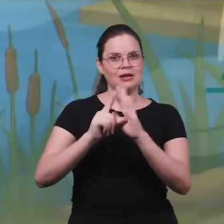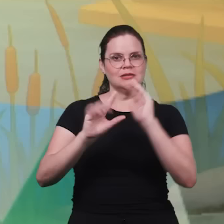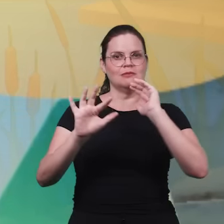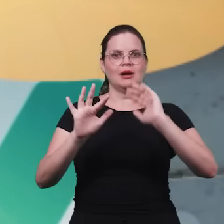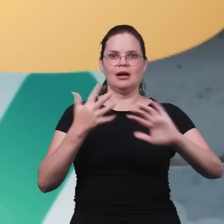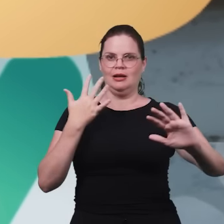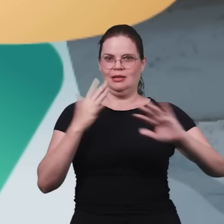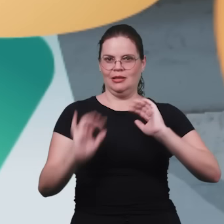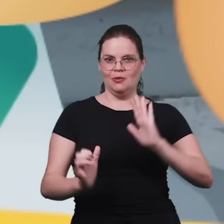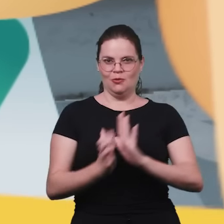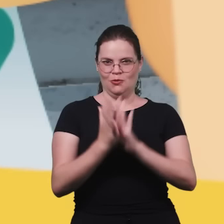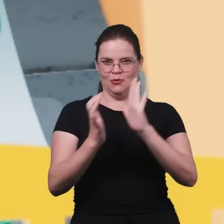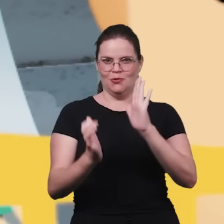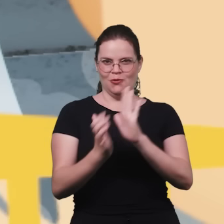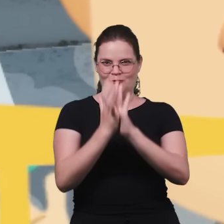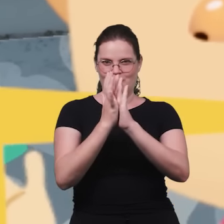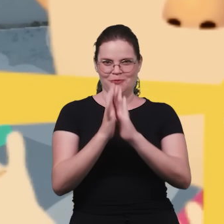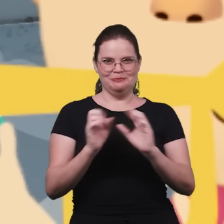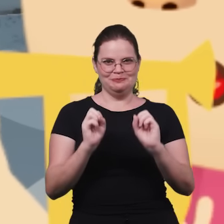Fiel.